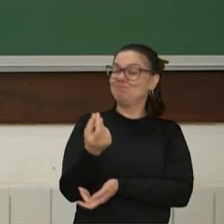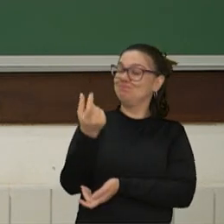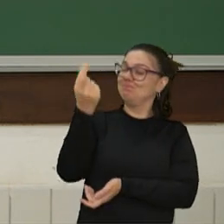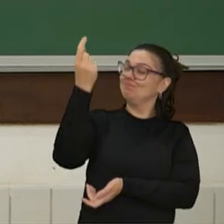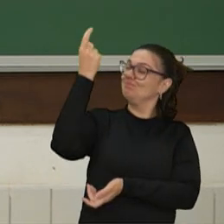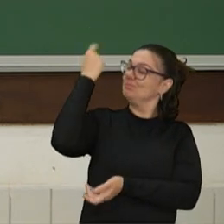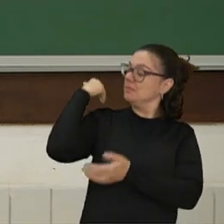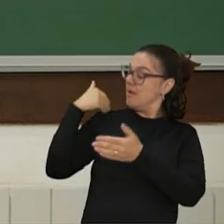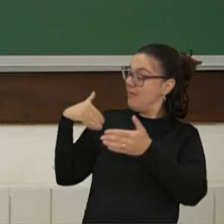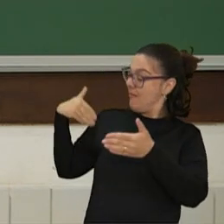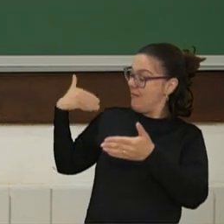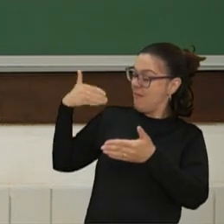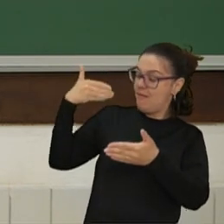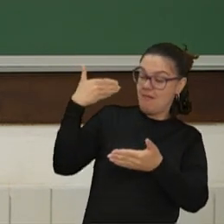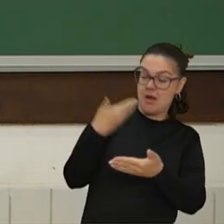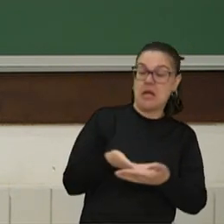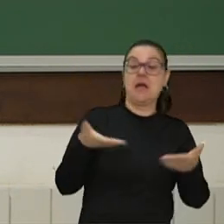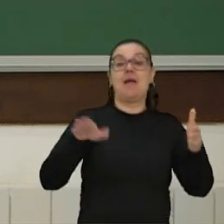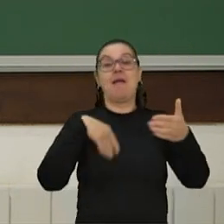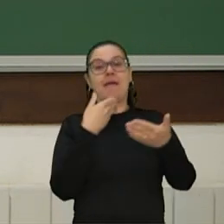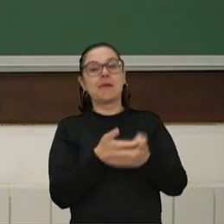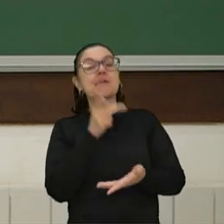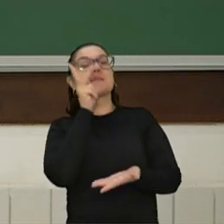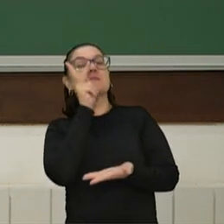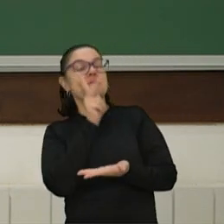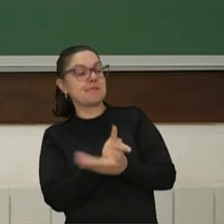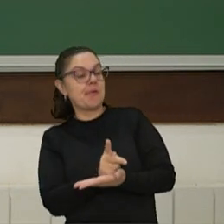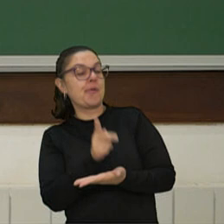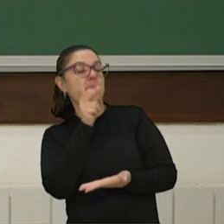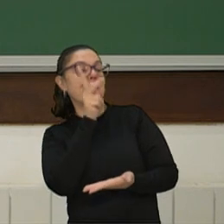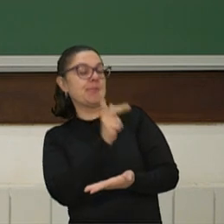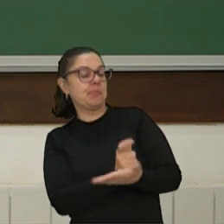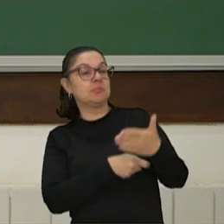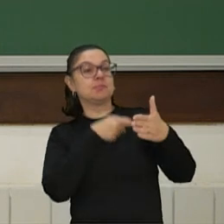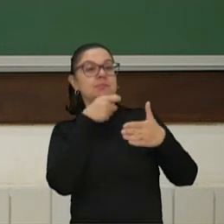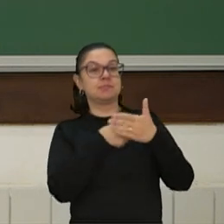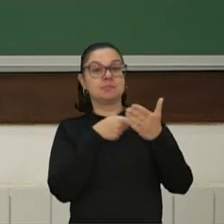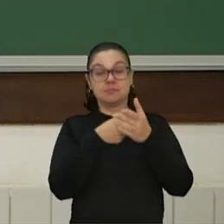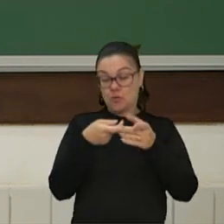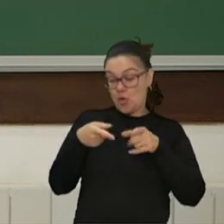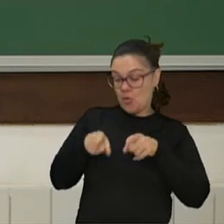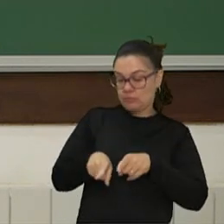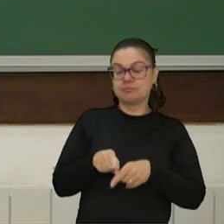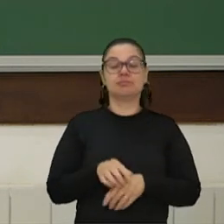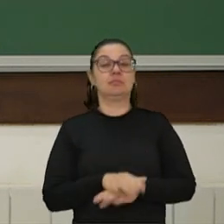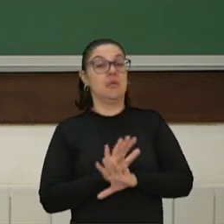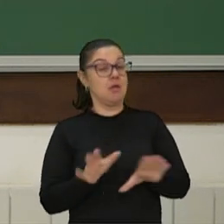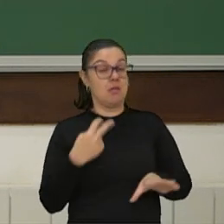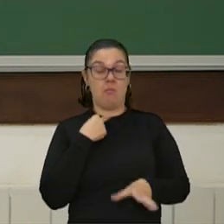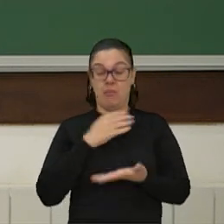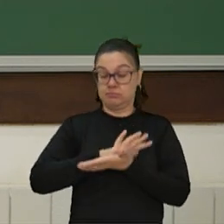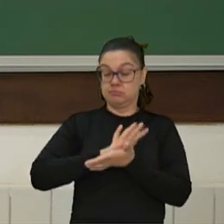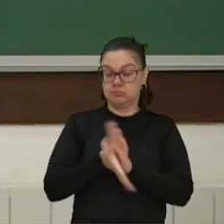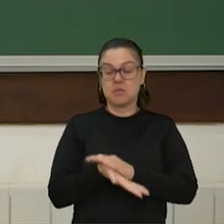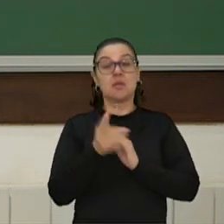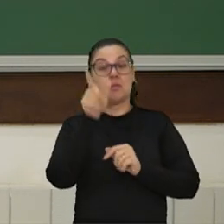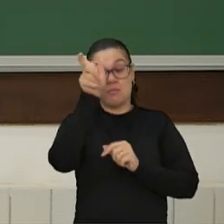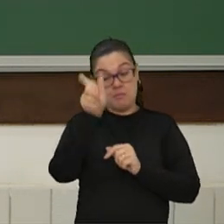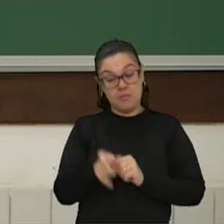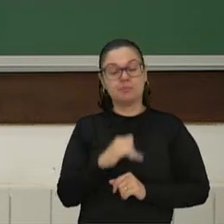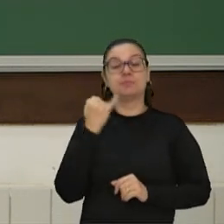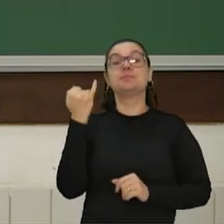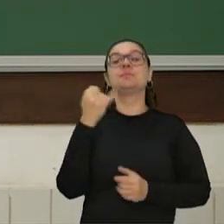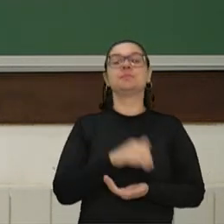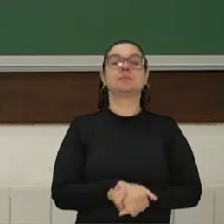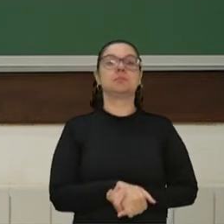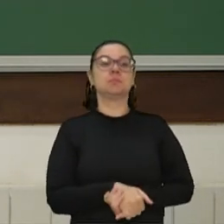tempo, mas que nós temos sempre que lutar contra. Tá? Então, ele foi uma pessoa muito importante